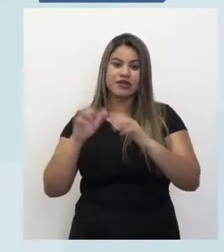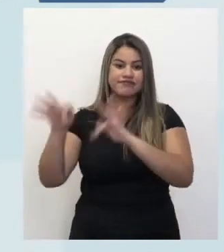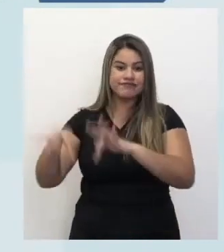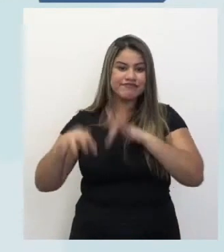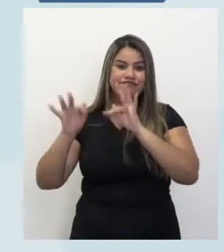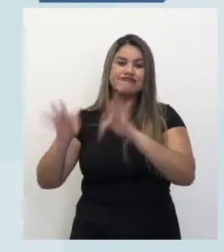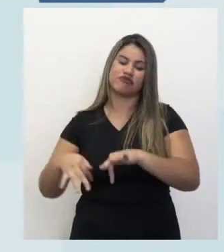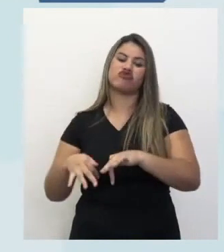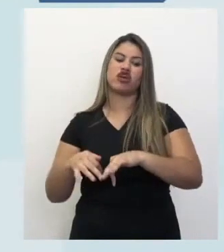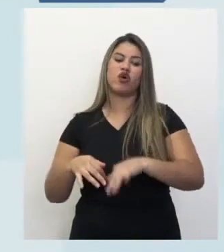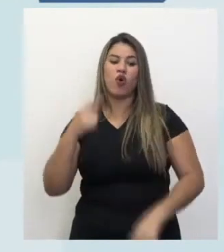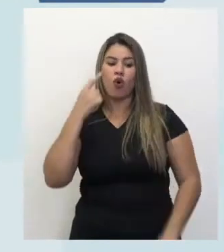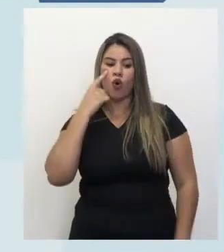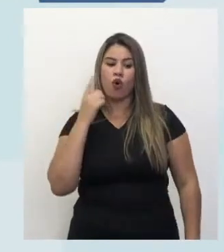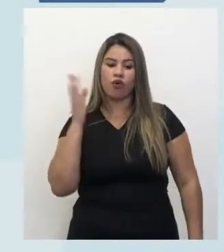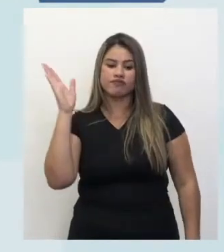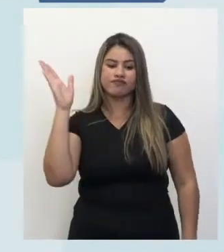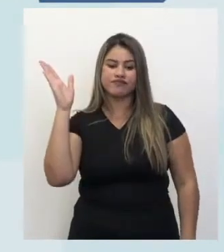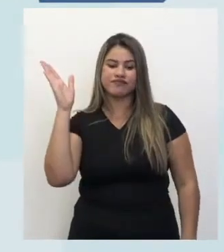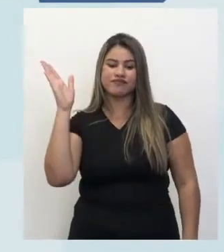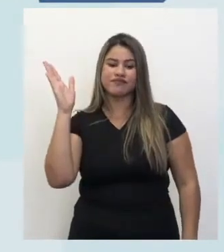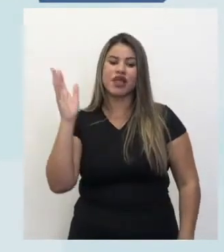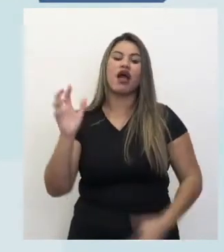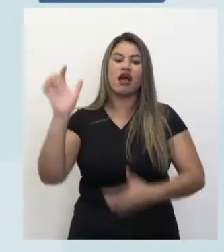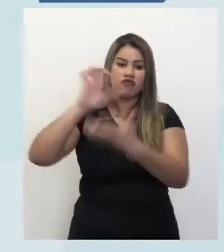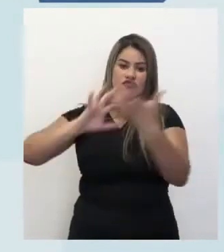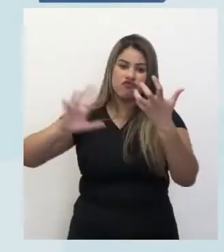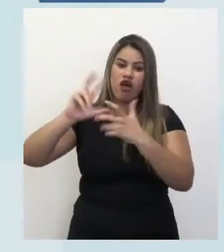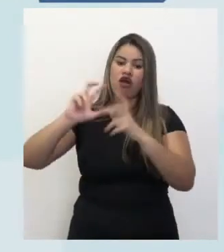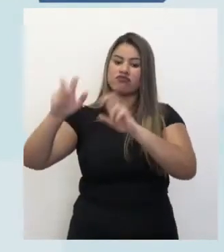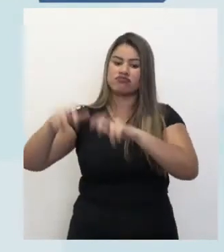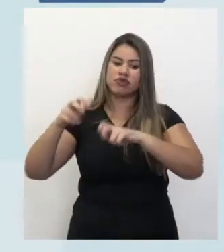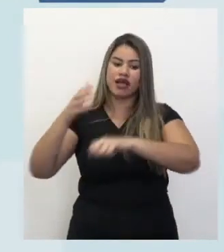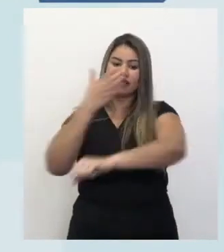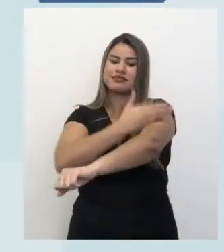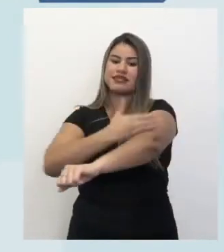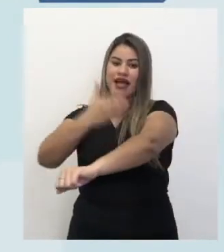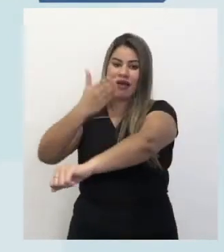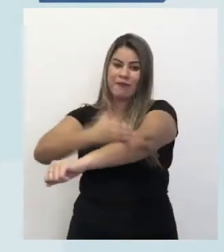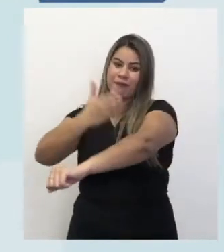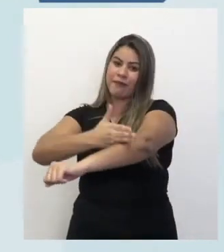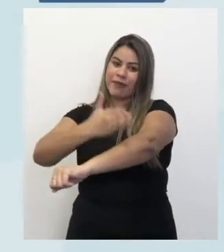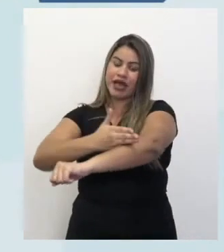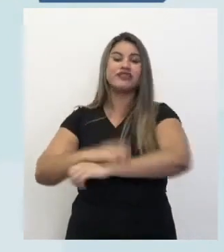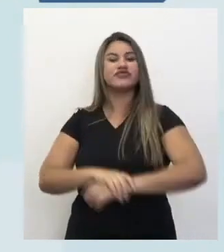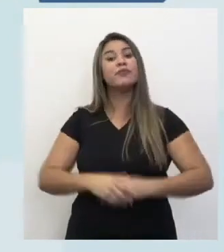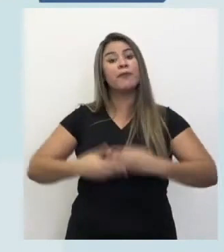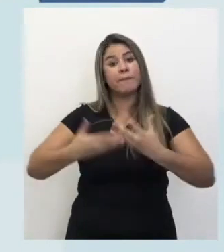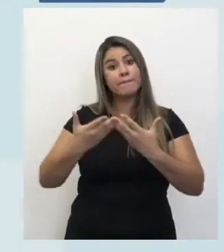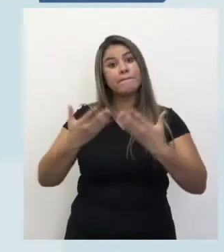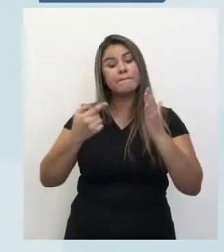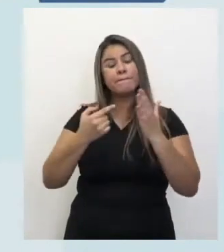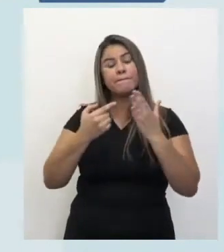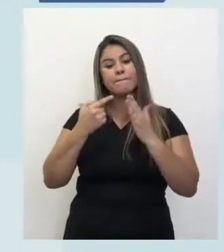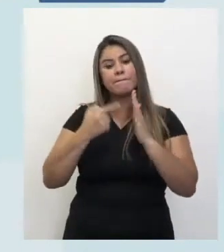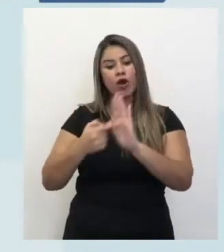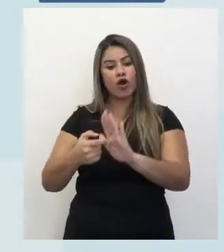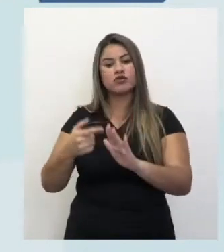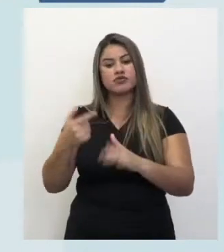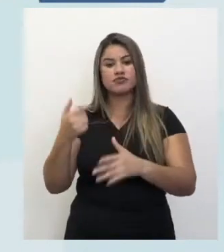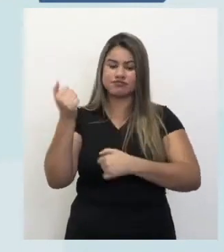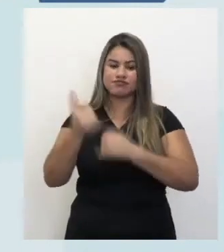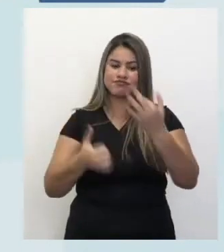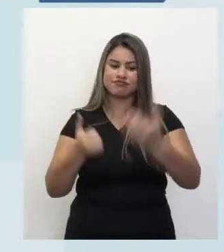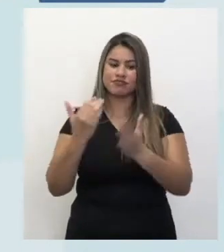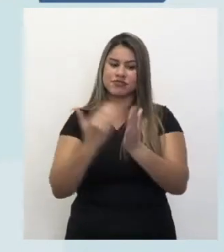o tema número 1 são revoltas camponesas durante a Idade Média, que só reforça isso que eu estou falando para vocês, tá? Vocês